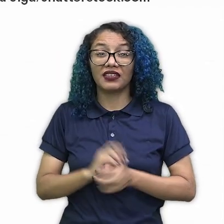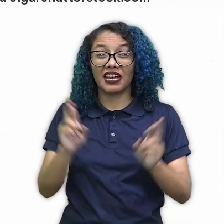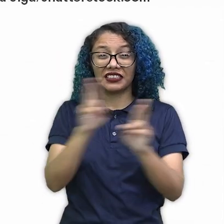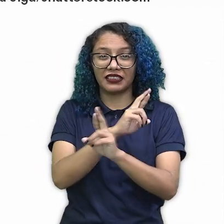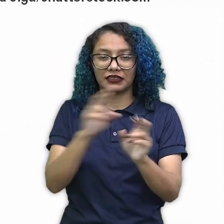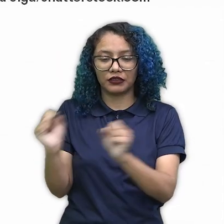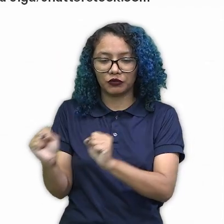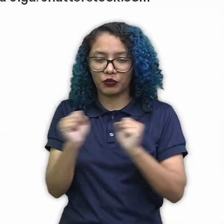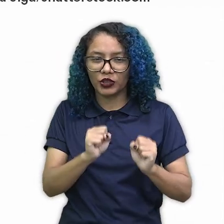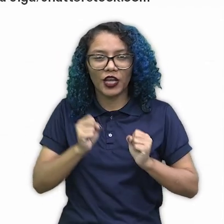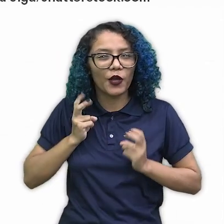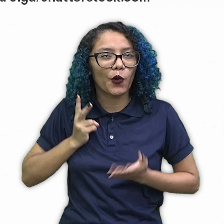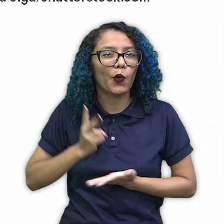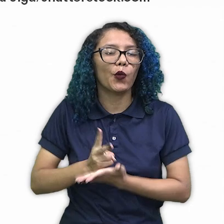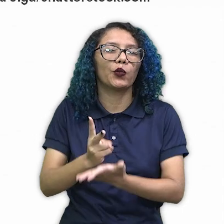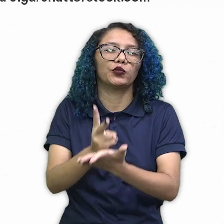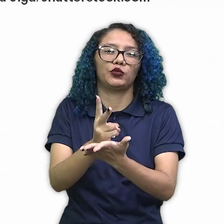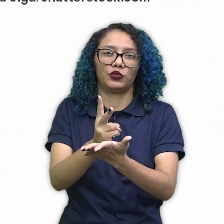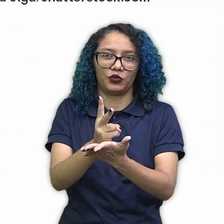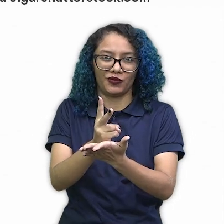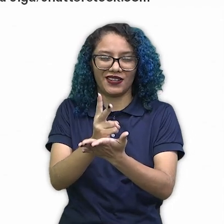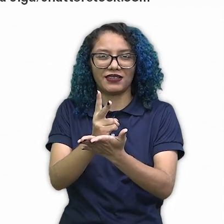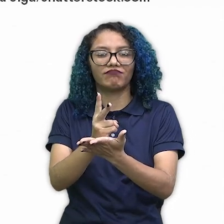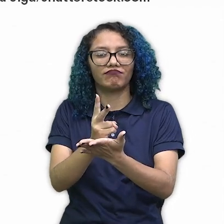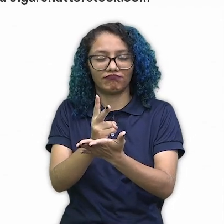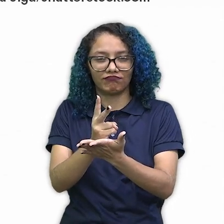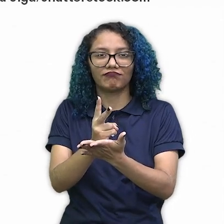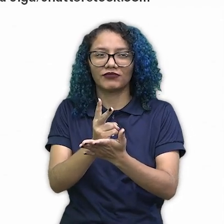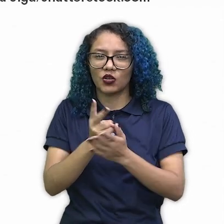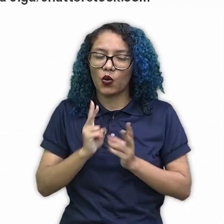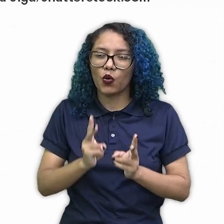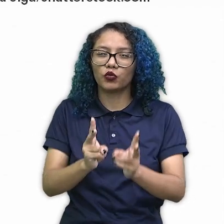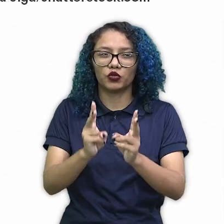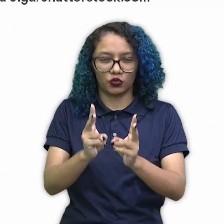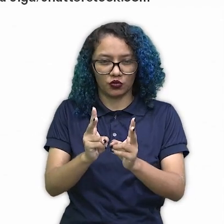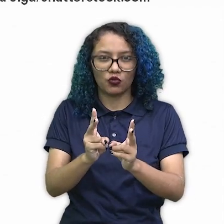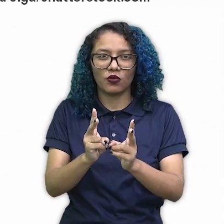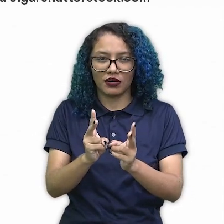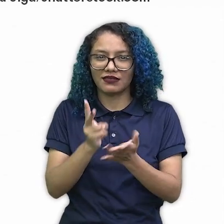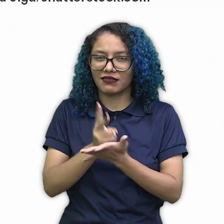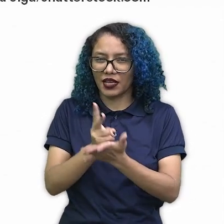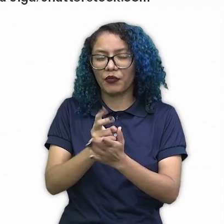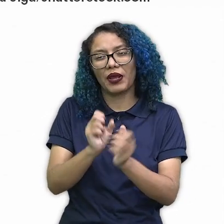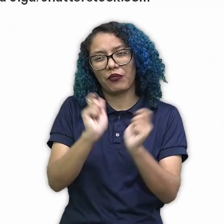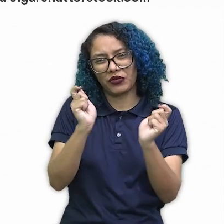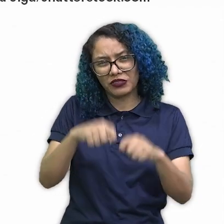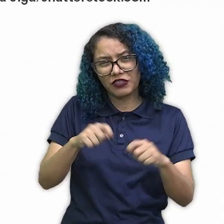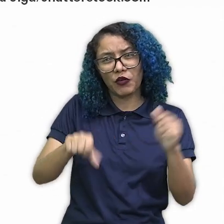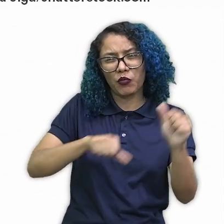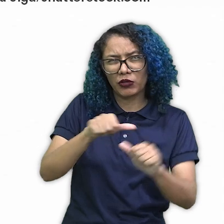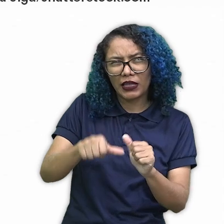das relações de poder. Não adianta, você não vai conseguir se livrar dessas